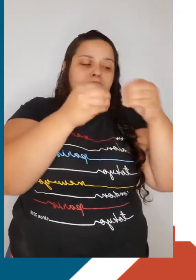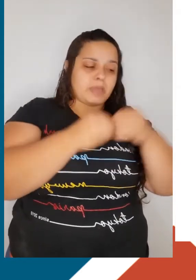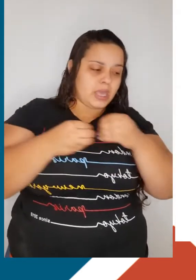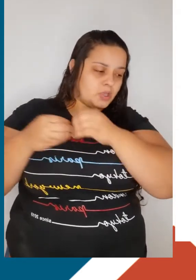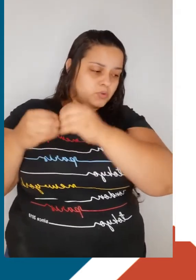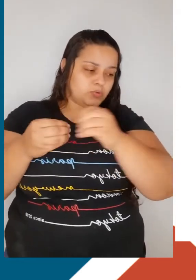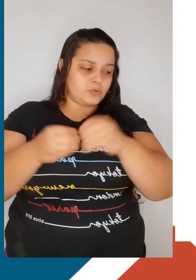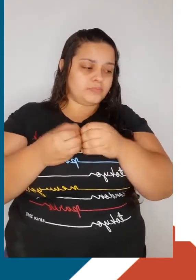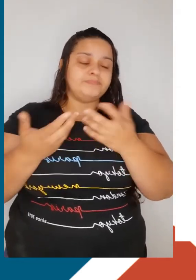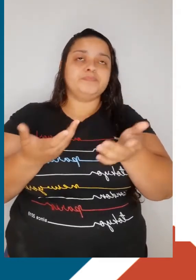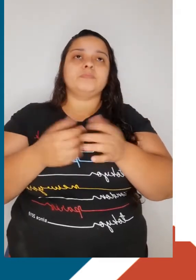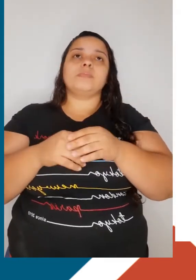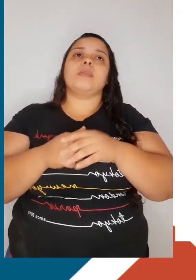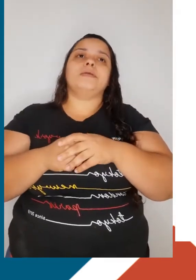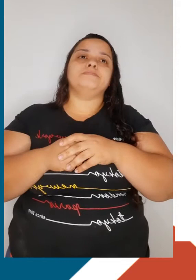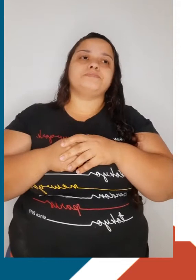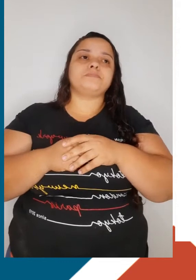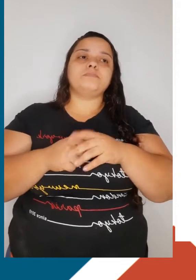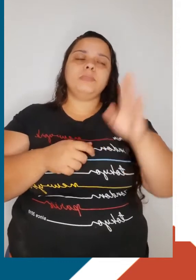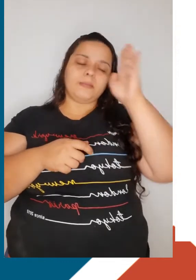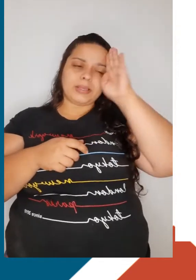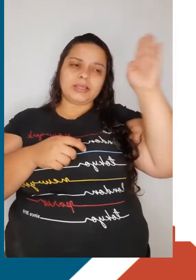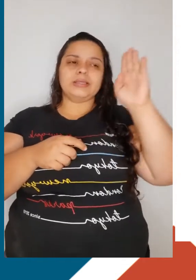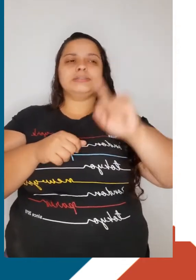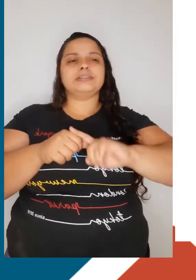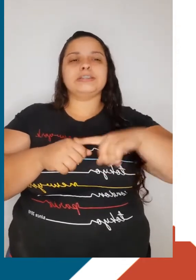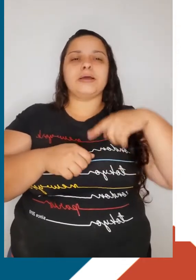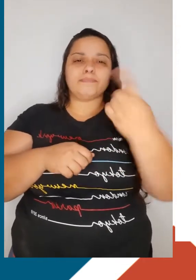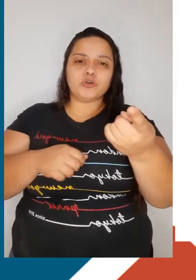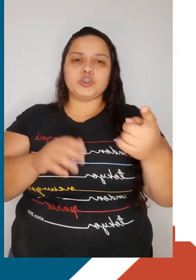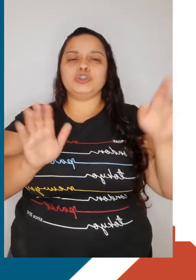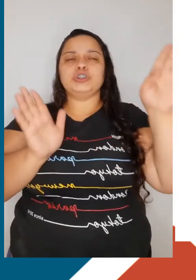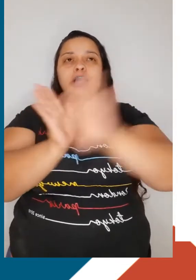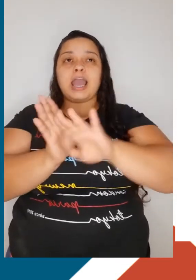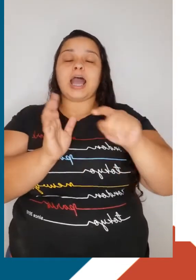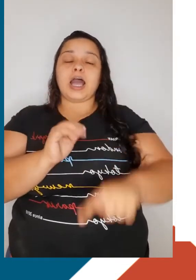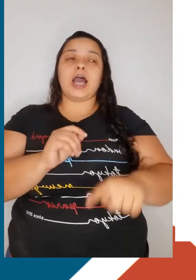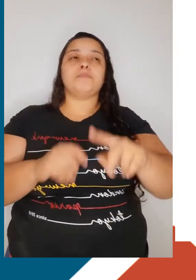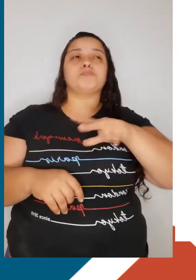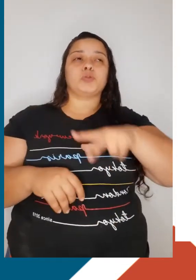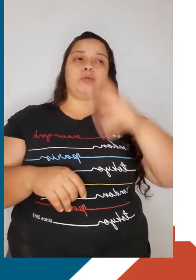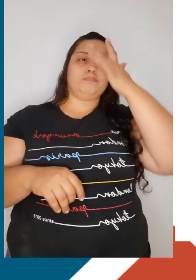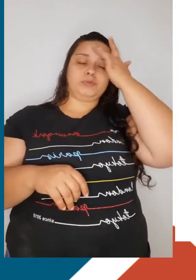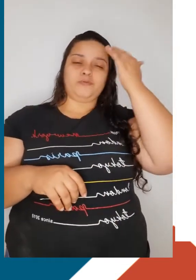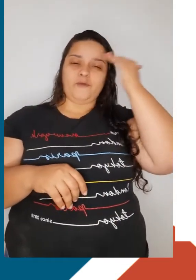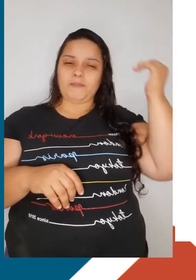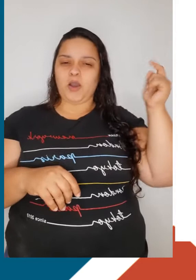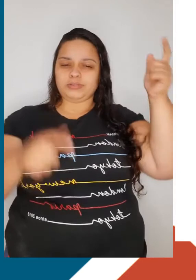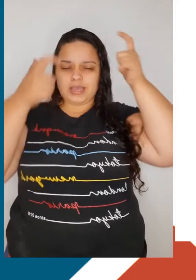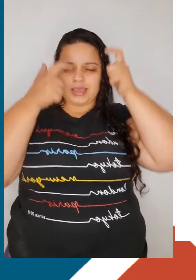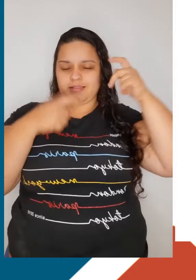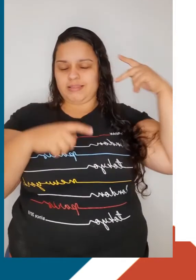de importância e autonomia das elites da colônia brasileira, principalmente após a chegada da corte portuguesa ao Brasil